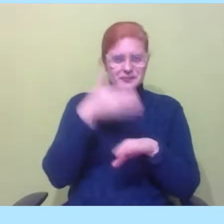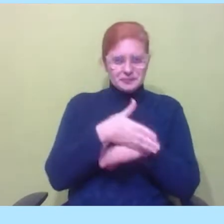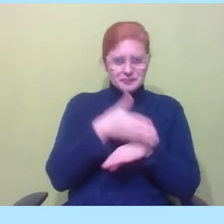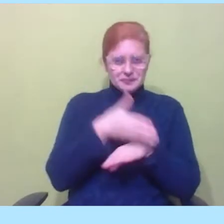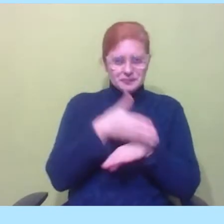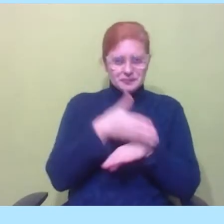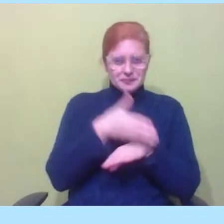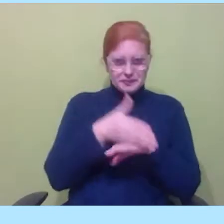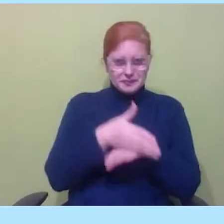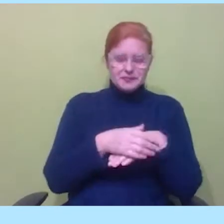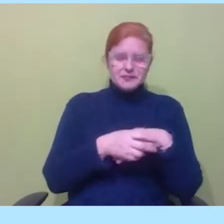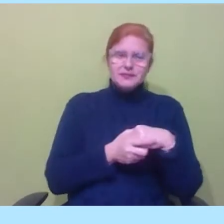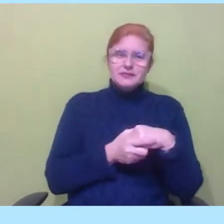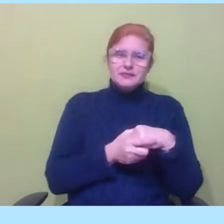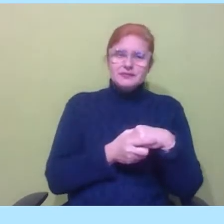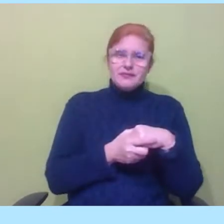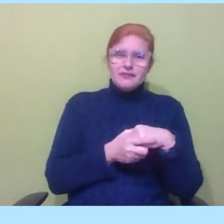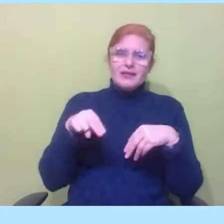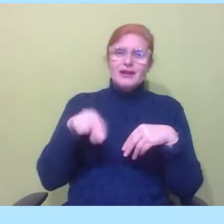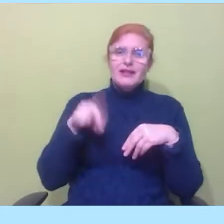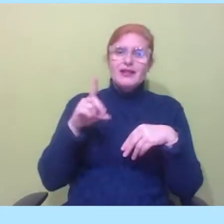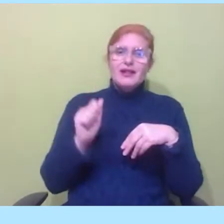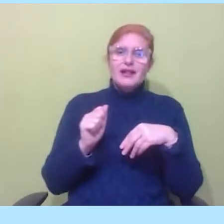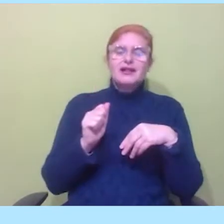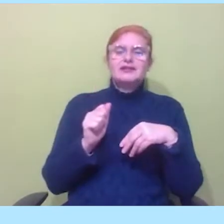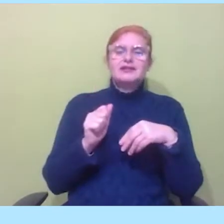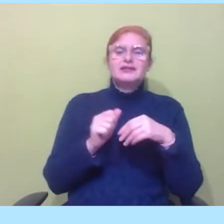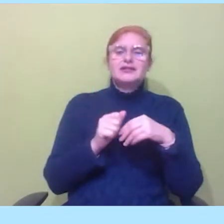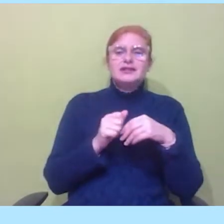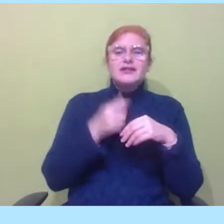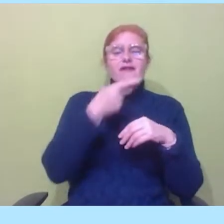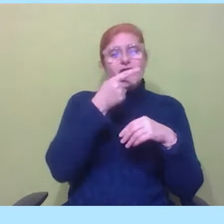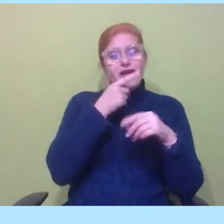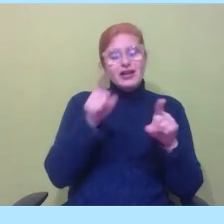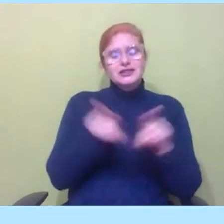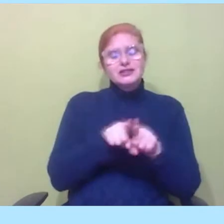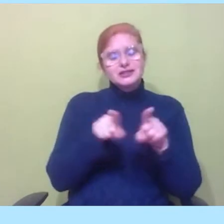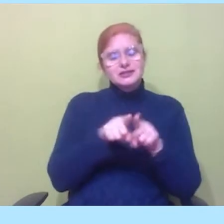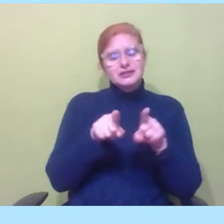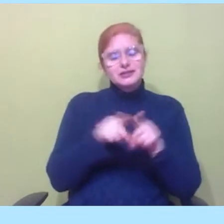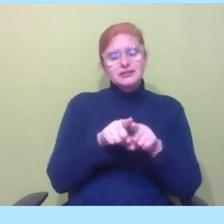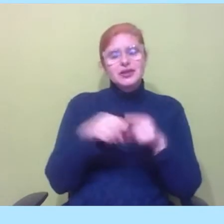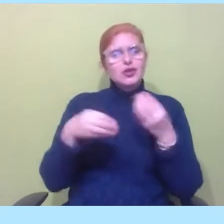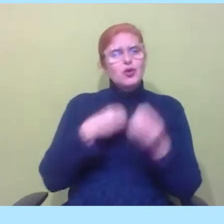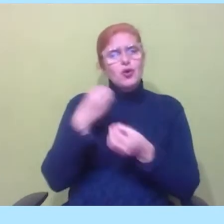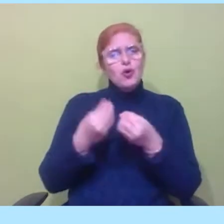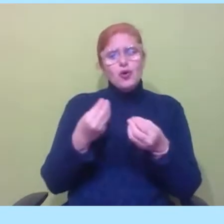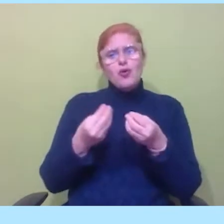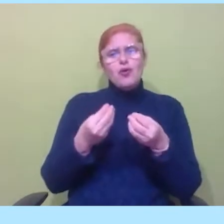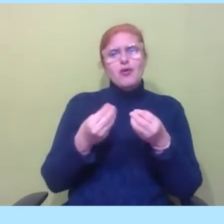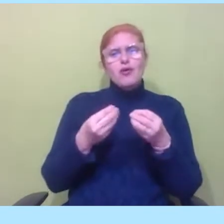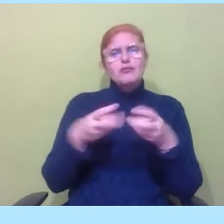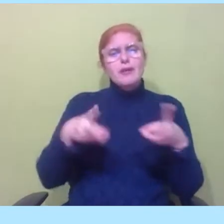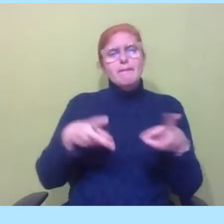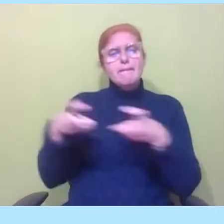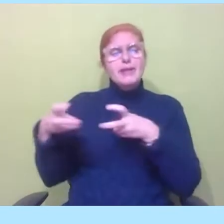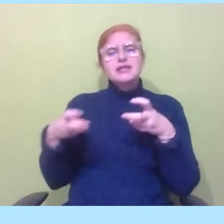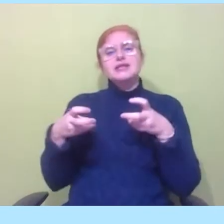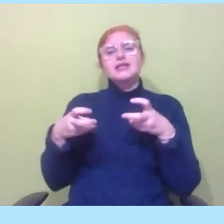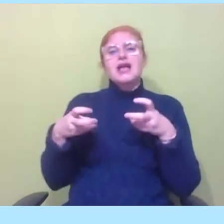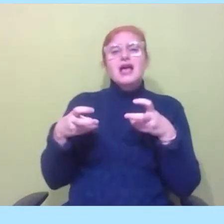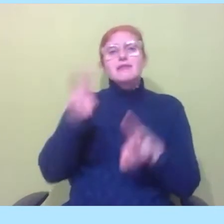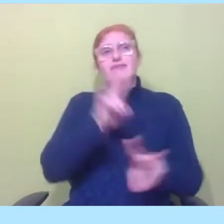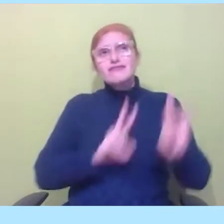Nando, eu peço também para você dar uma luz aí para a gente, como que você vê essa questão da visibilidade, né, da